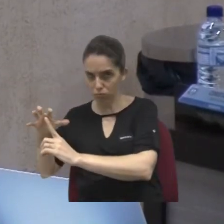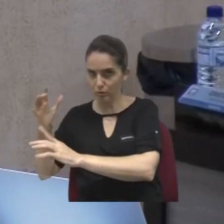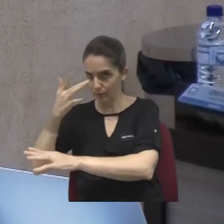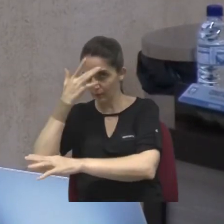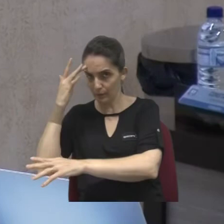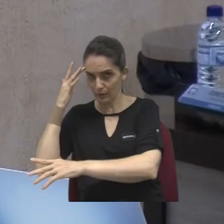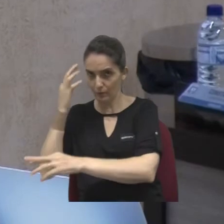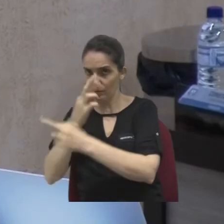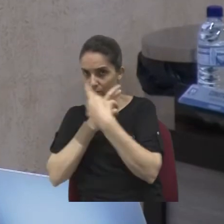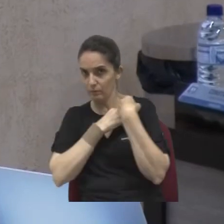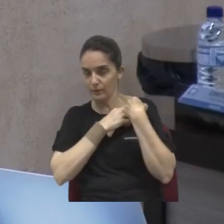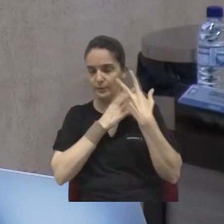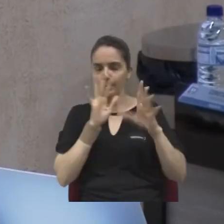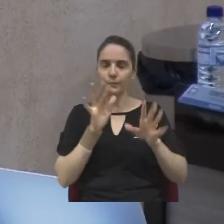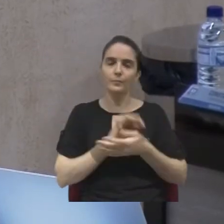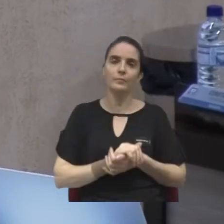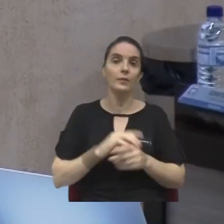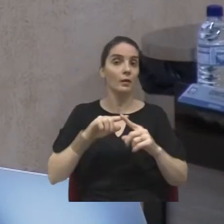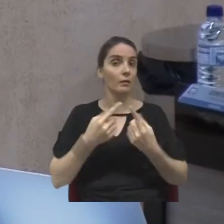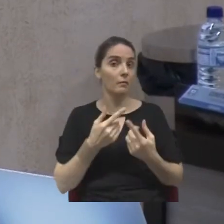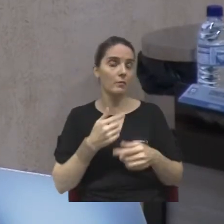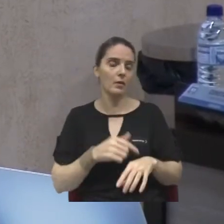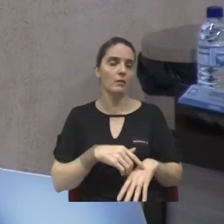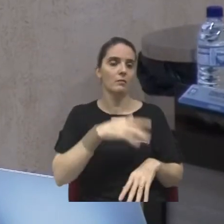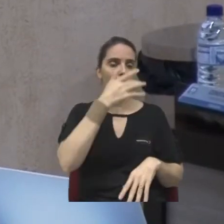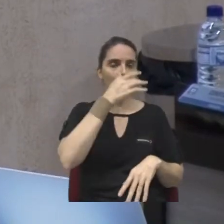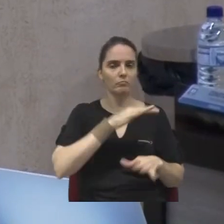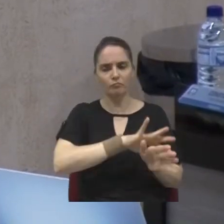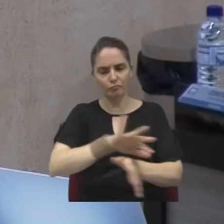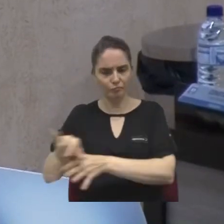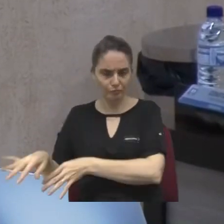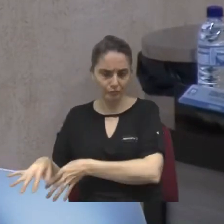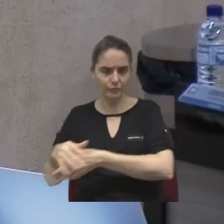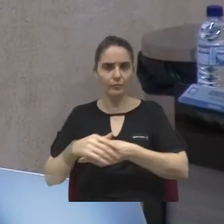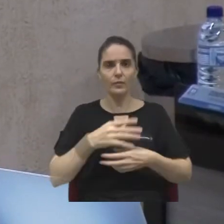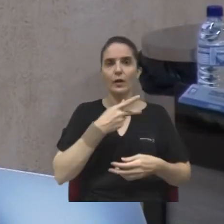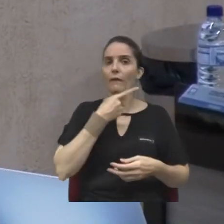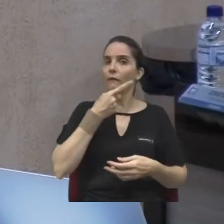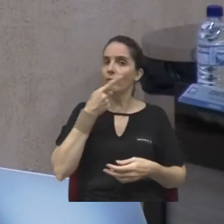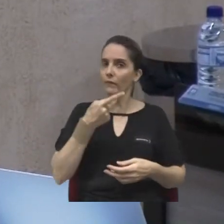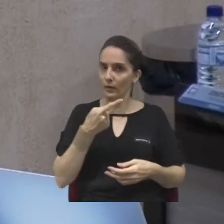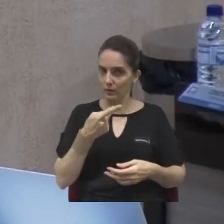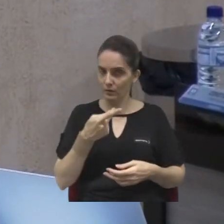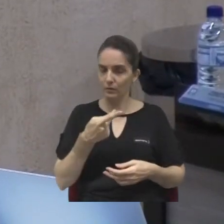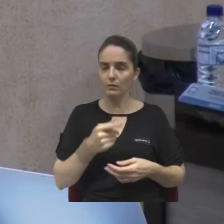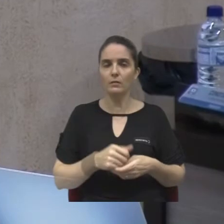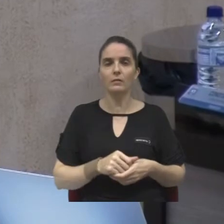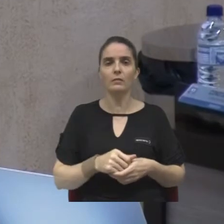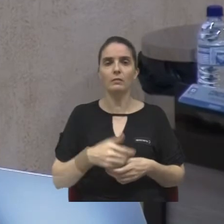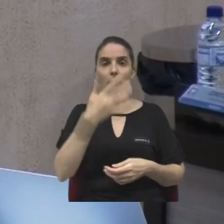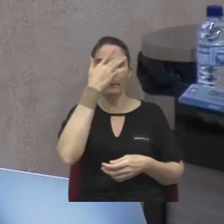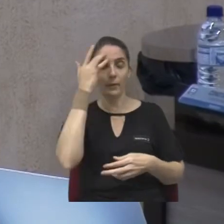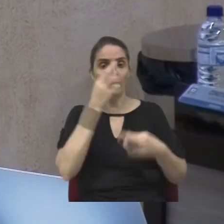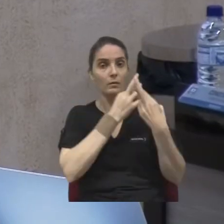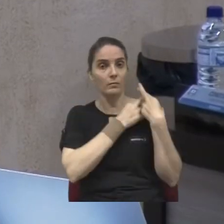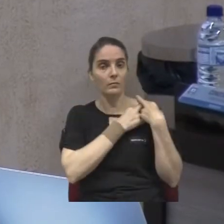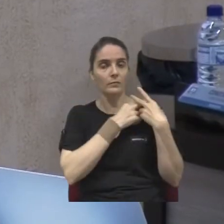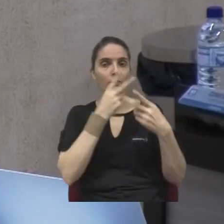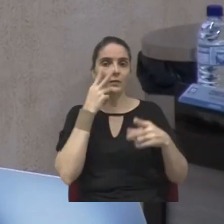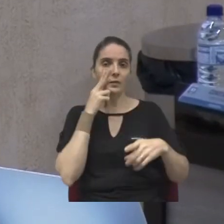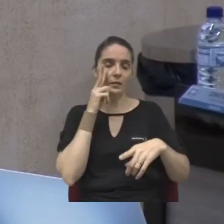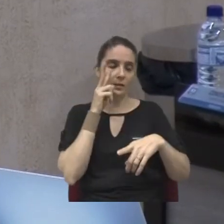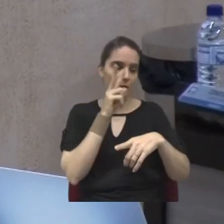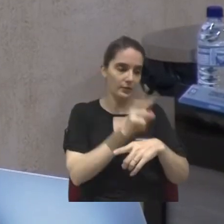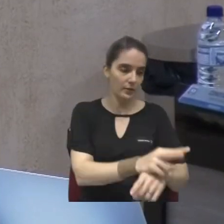com relação à vigilância sanitária, também confio muito no trabalho do Ferrari, inclusive fizemos o mestrado praticamente na mesma época,